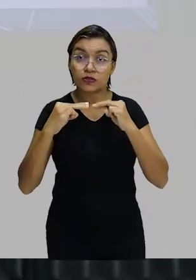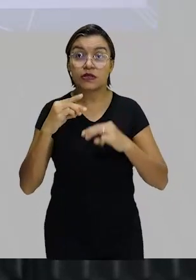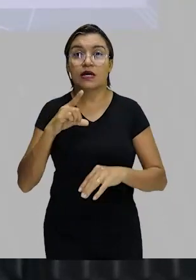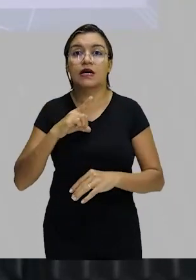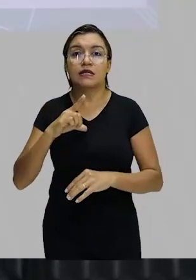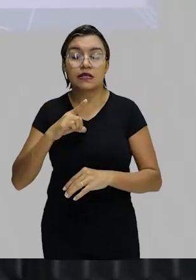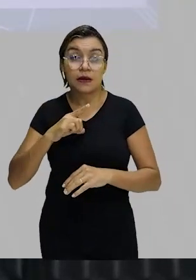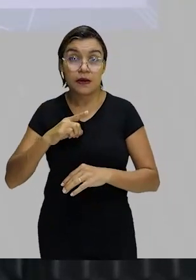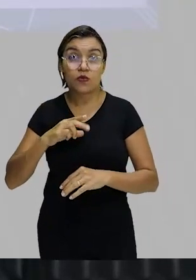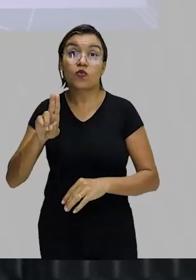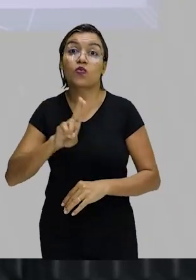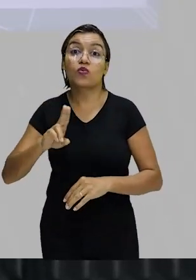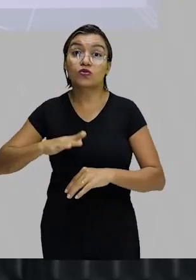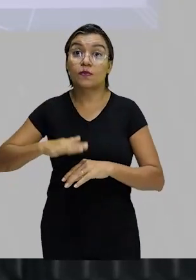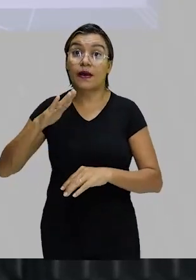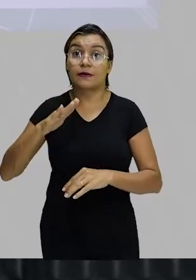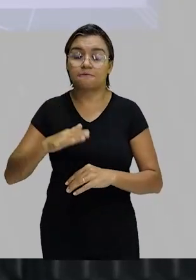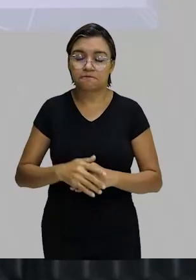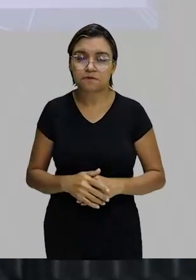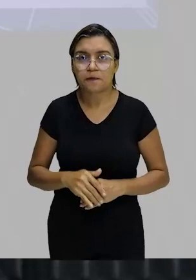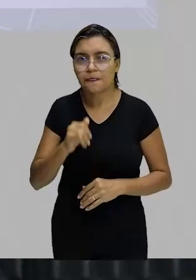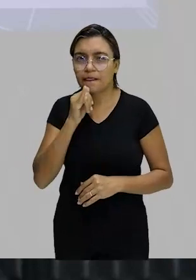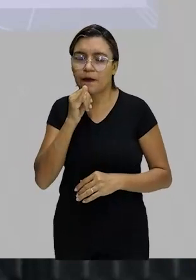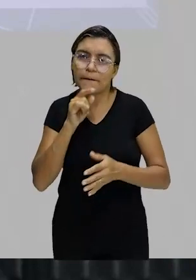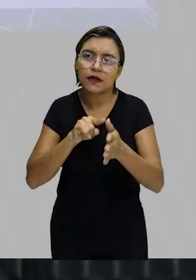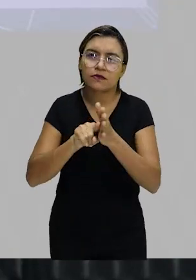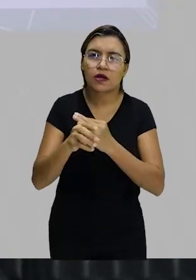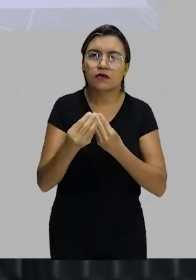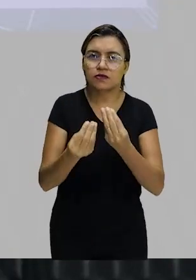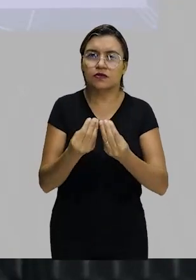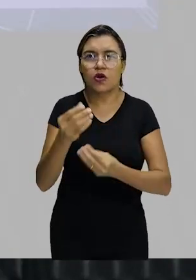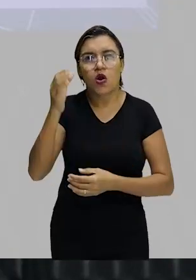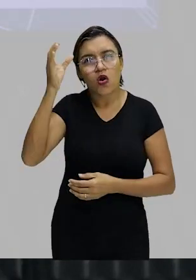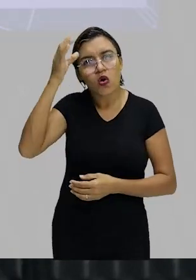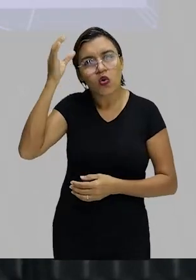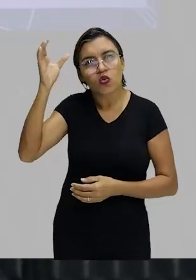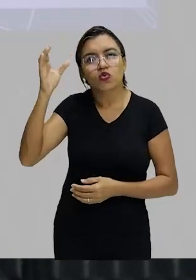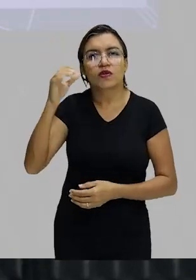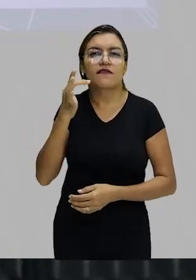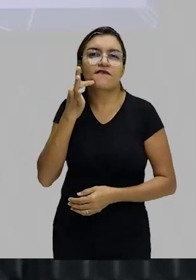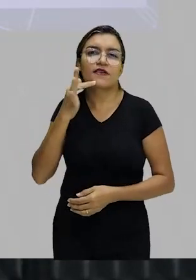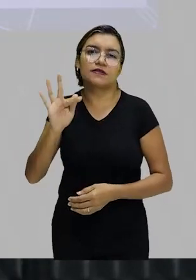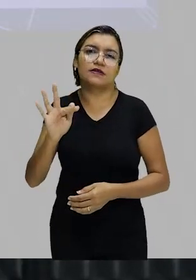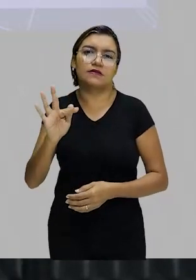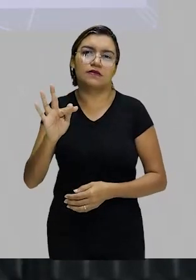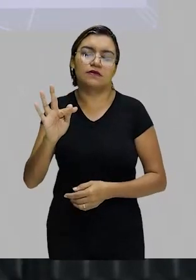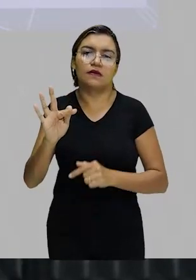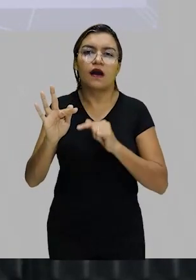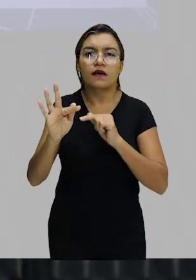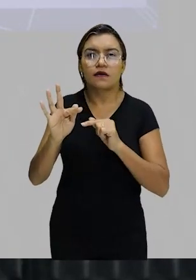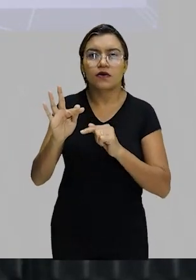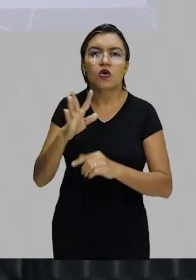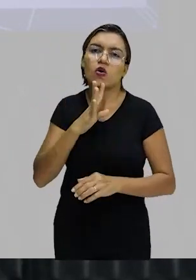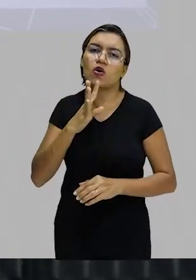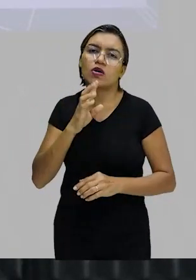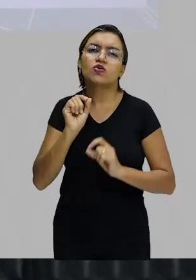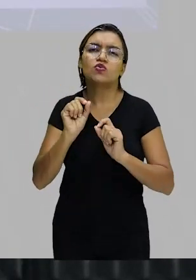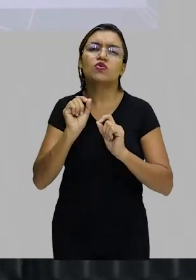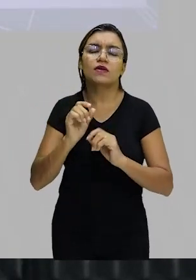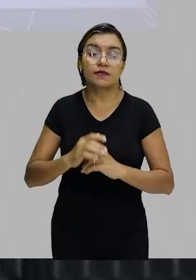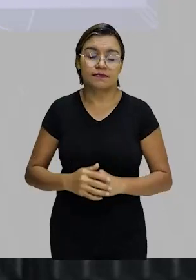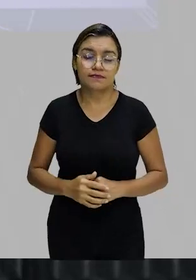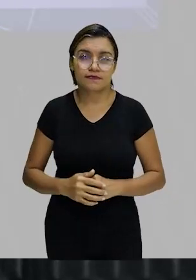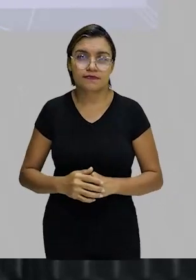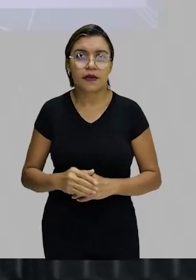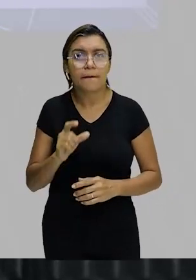acesso maior. Se eu perguntar para vocês, por exemplo, vamos falar sobre a cultura francesa. O que nós conhecemos da cultura francesa? Pouca